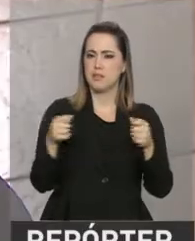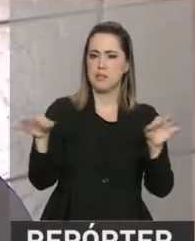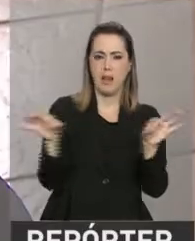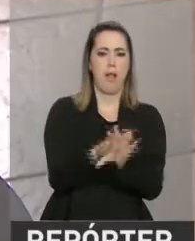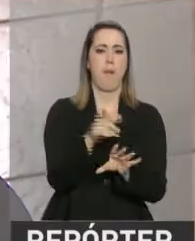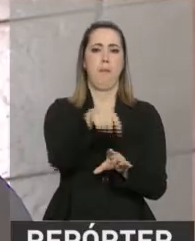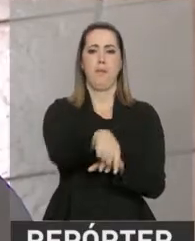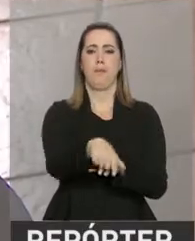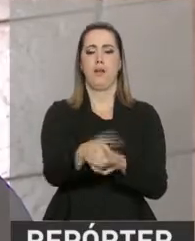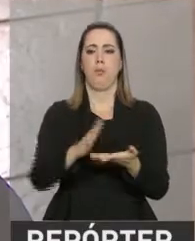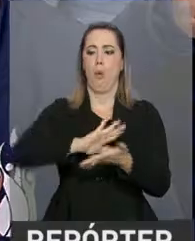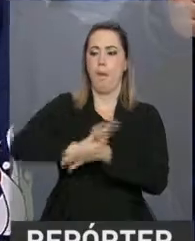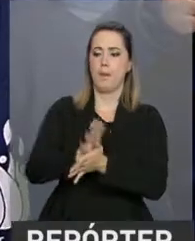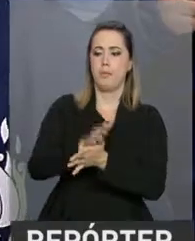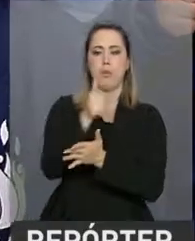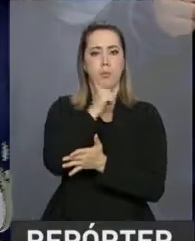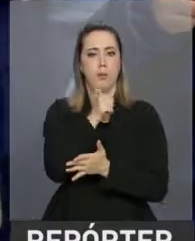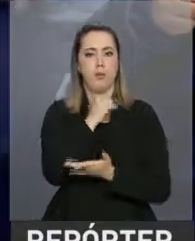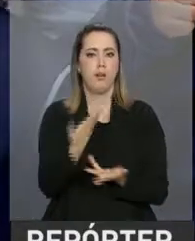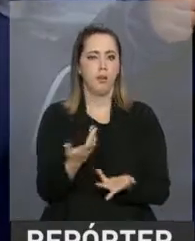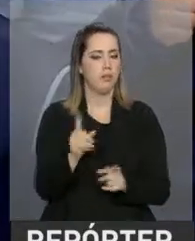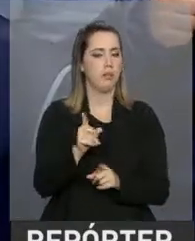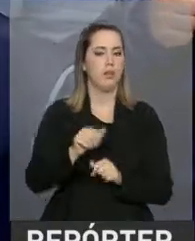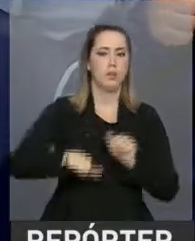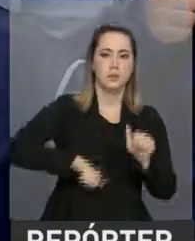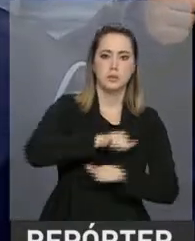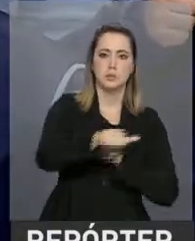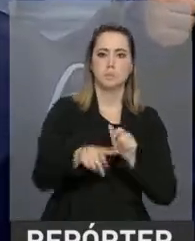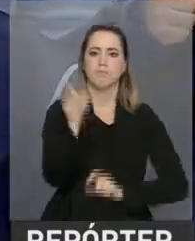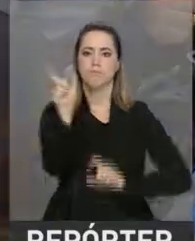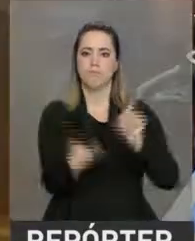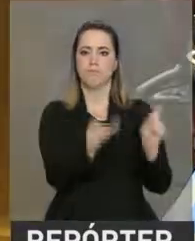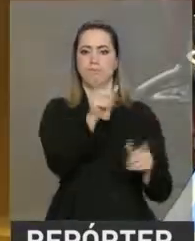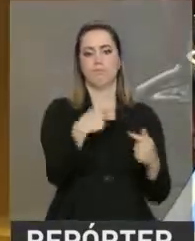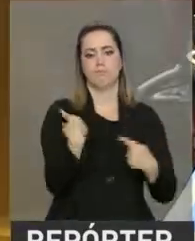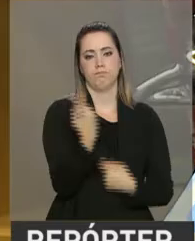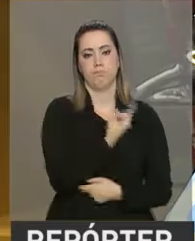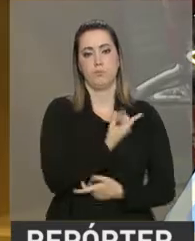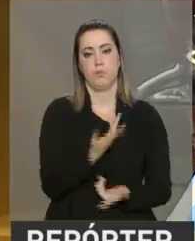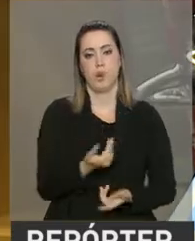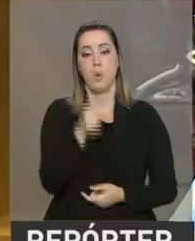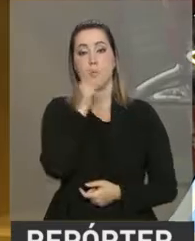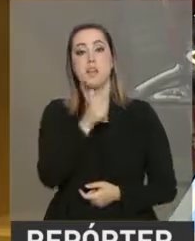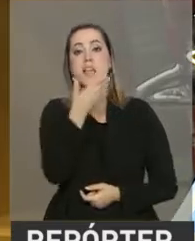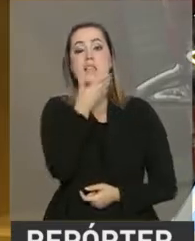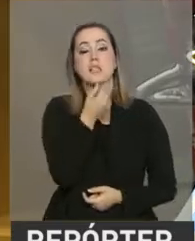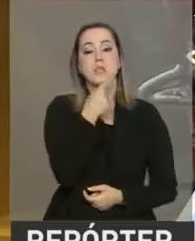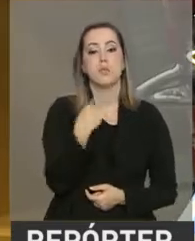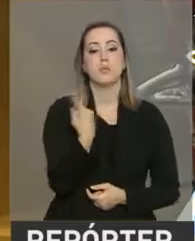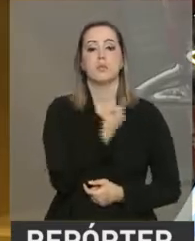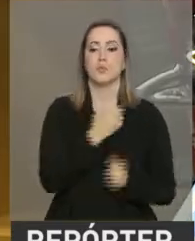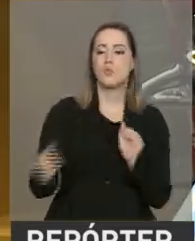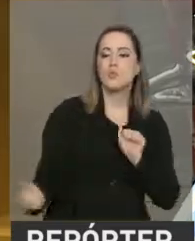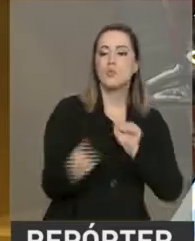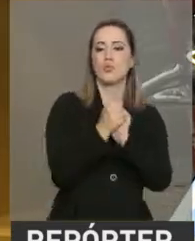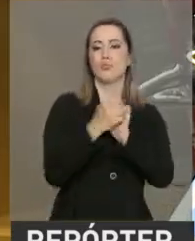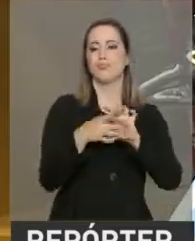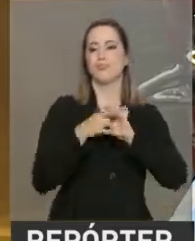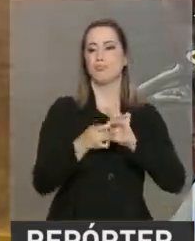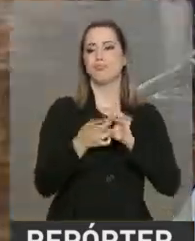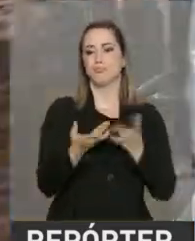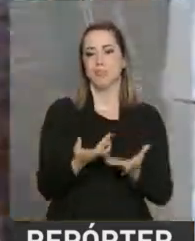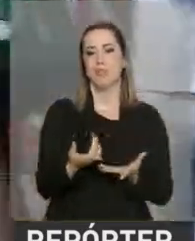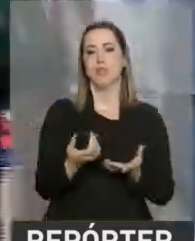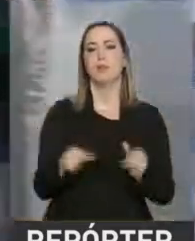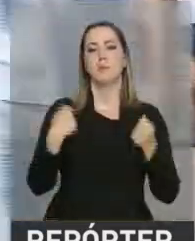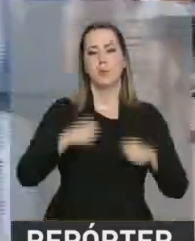mudança de atitude essa mudança de comportamento de cada um de nós mulheres e homens se não tivermos juntos não conseguimos romper com